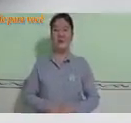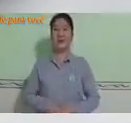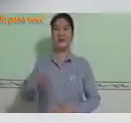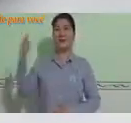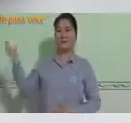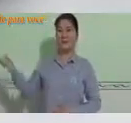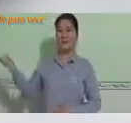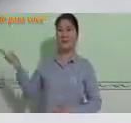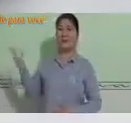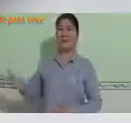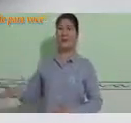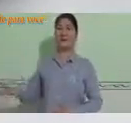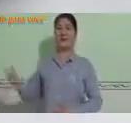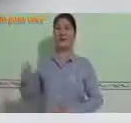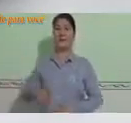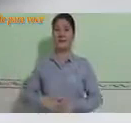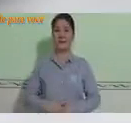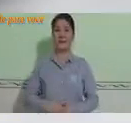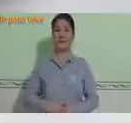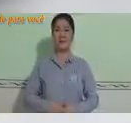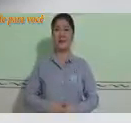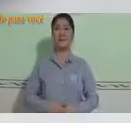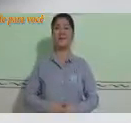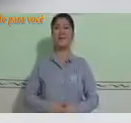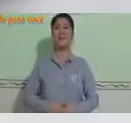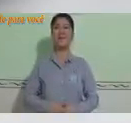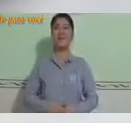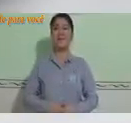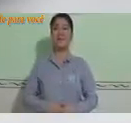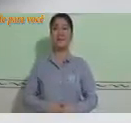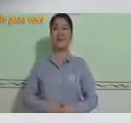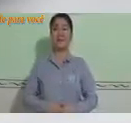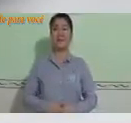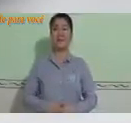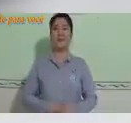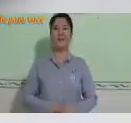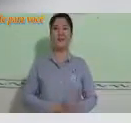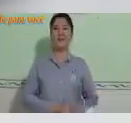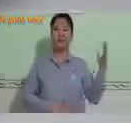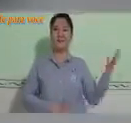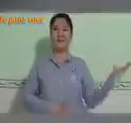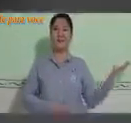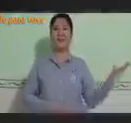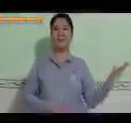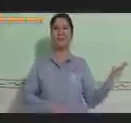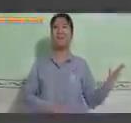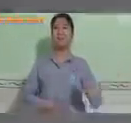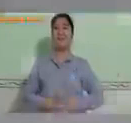ginecológicas, como trompas obstruídas, presença de tumores ou pólipos,